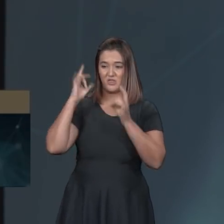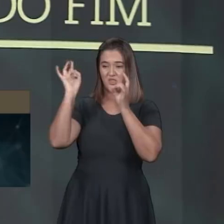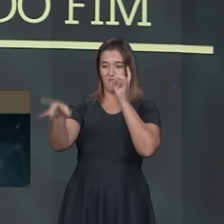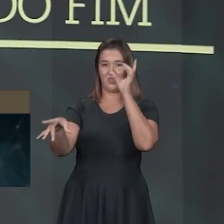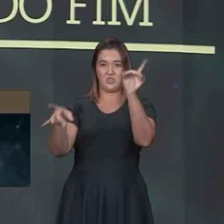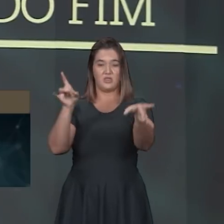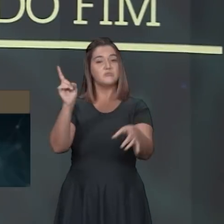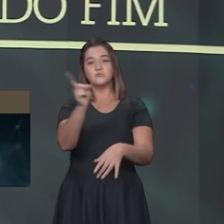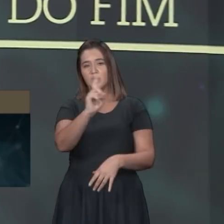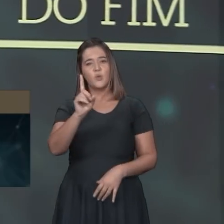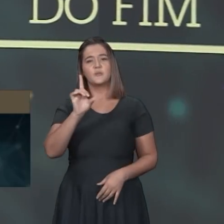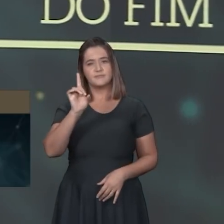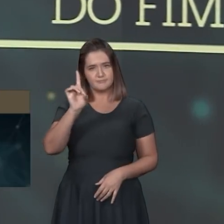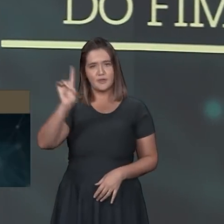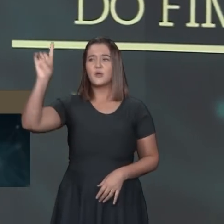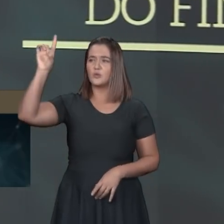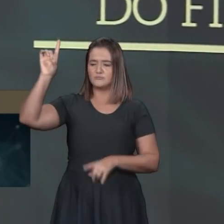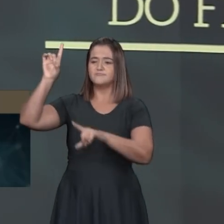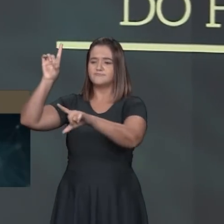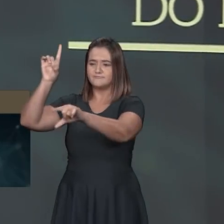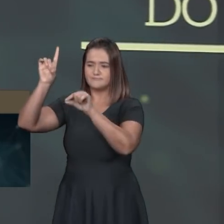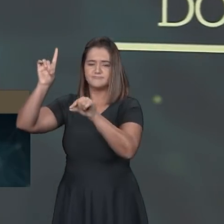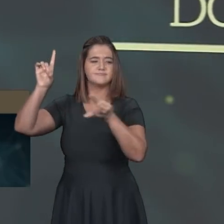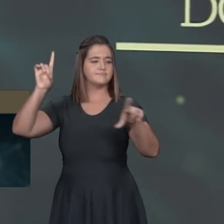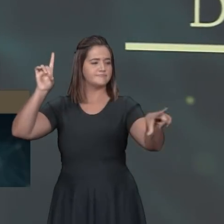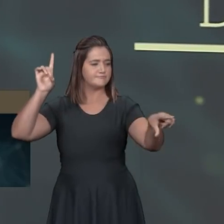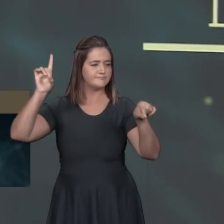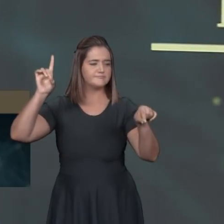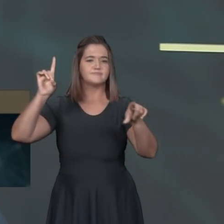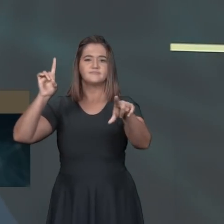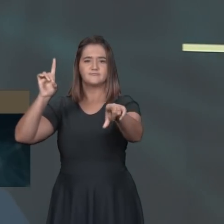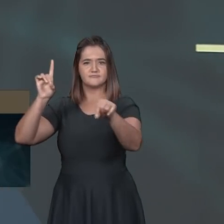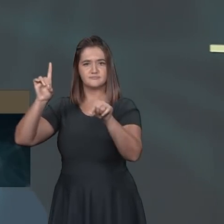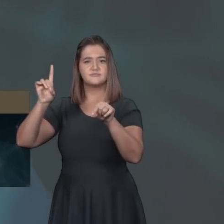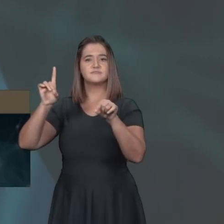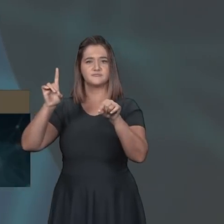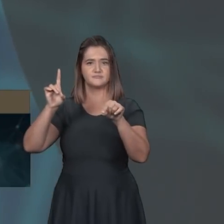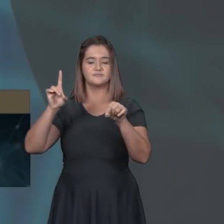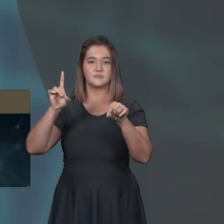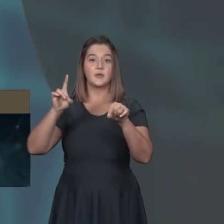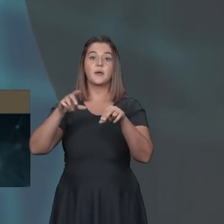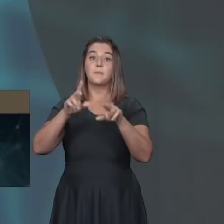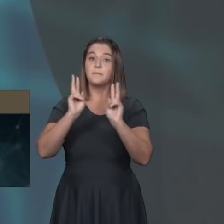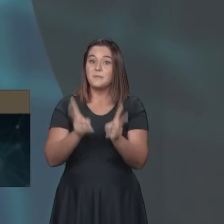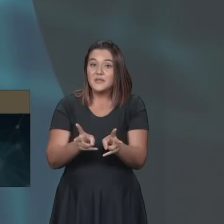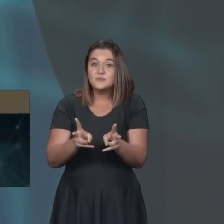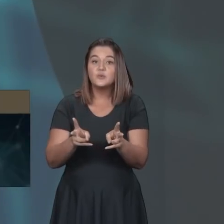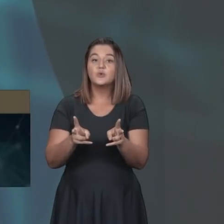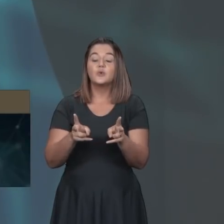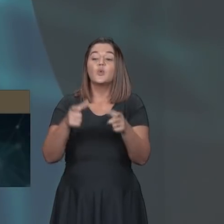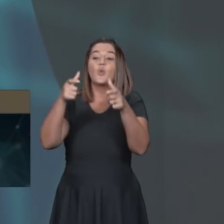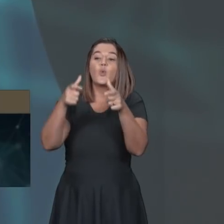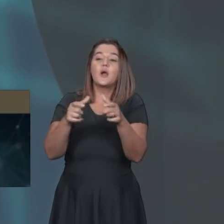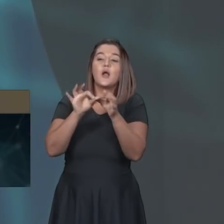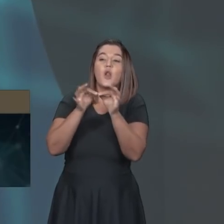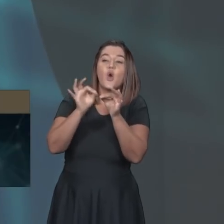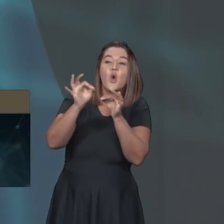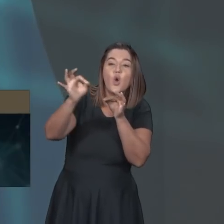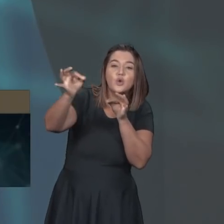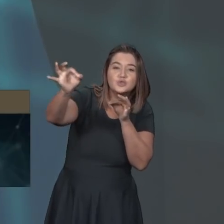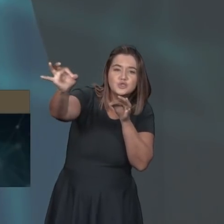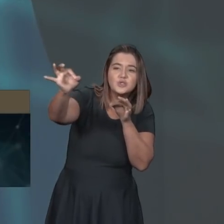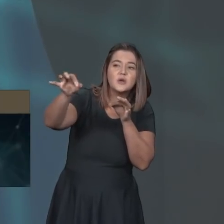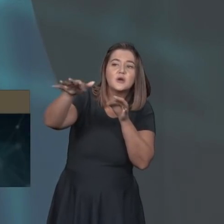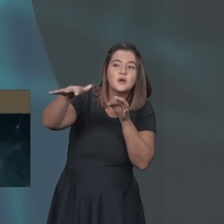absolutas. Mesmo no mais distante lugar pagão, um pouco da luz de Deus brilhou ali.